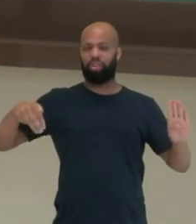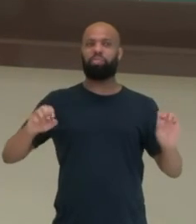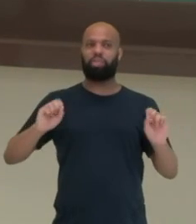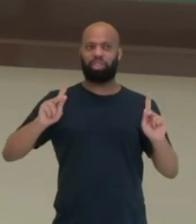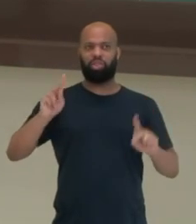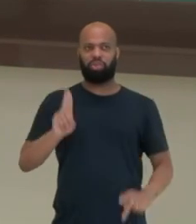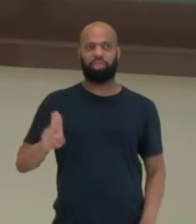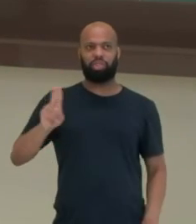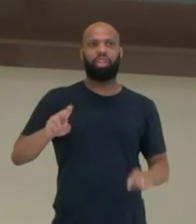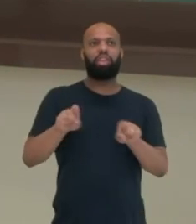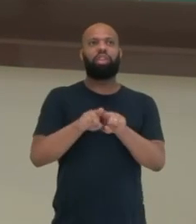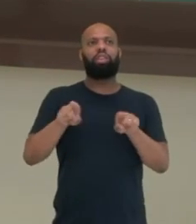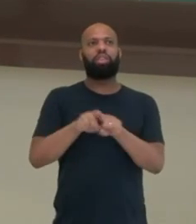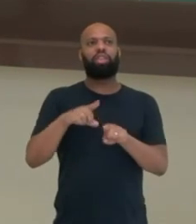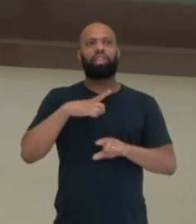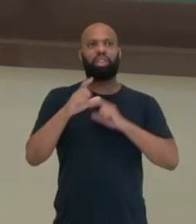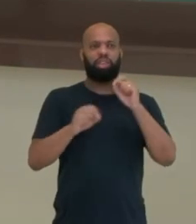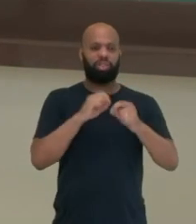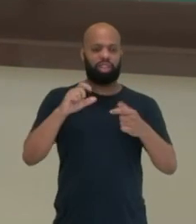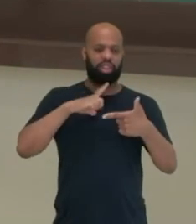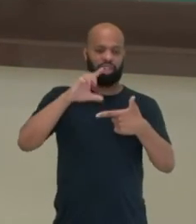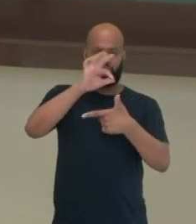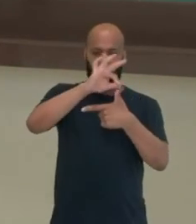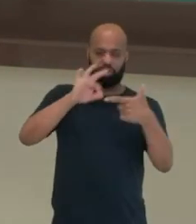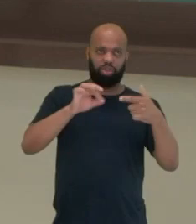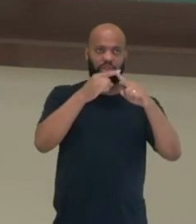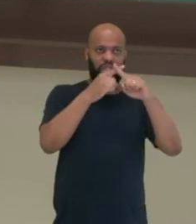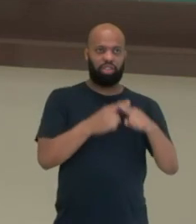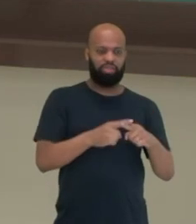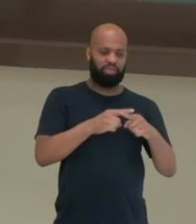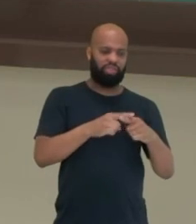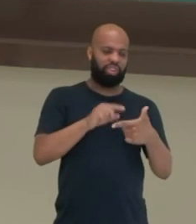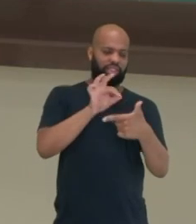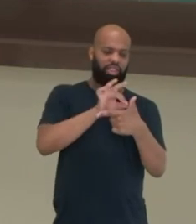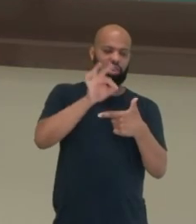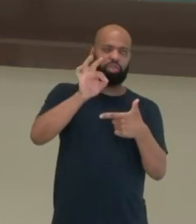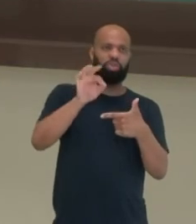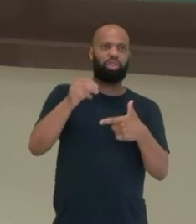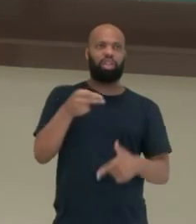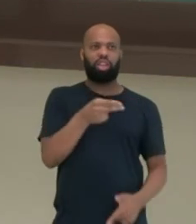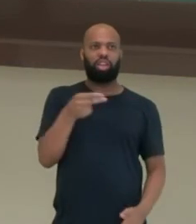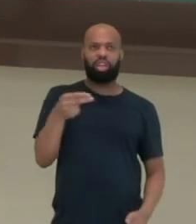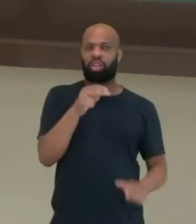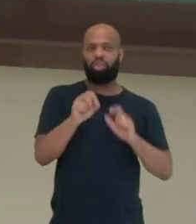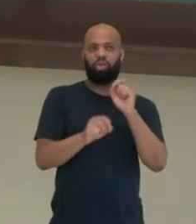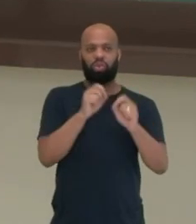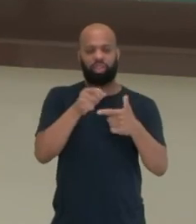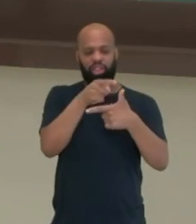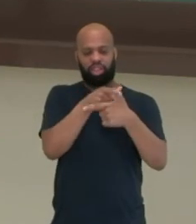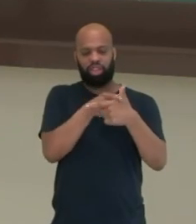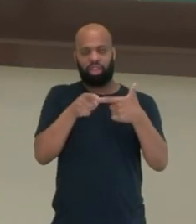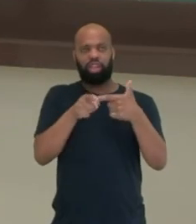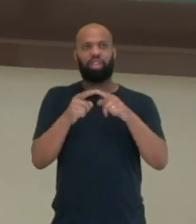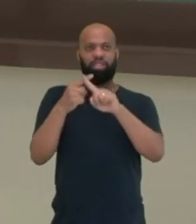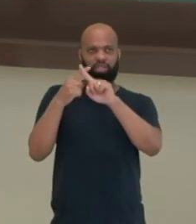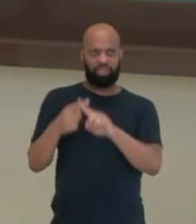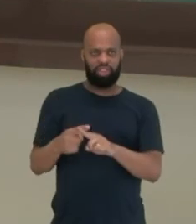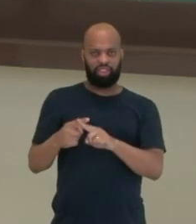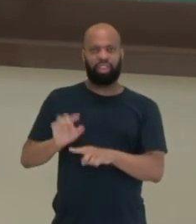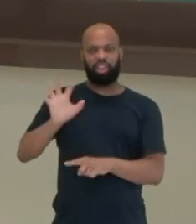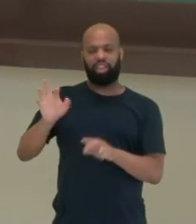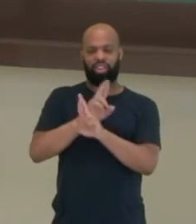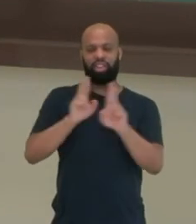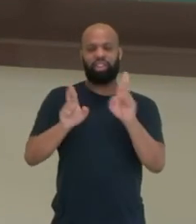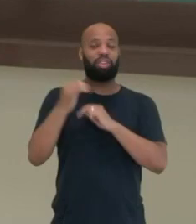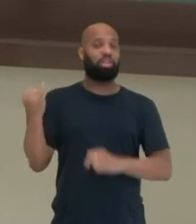projeção. E a hipotenusa vezes a altura é igual a os dois catetos multiplicados, ok? Então, essas relações